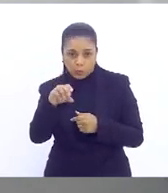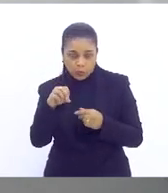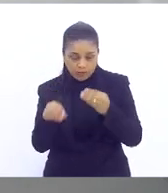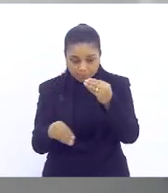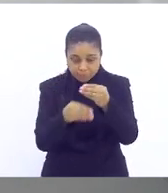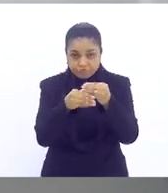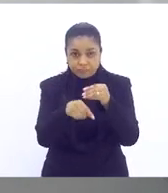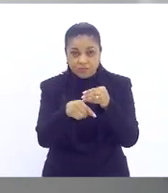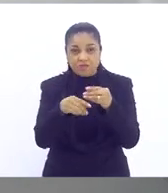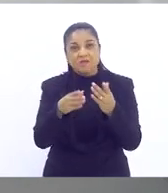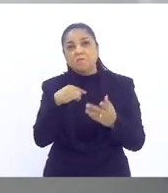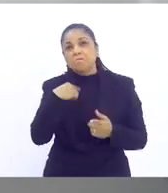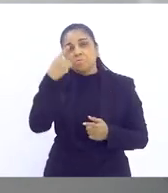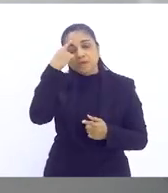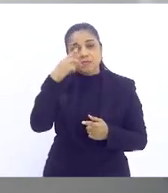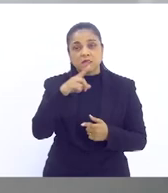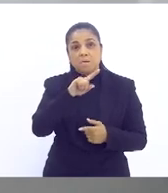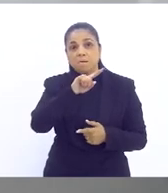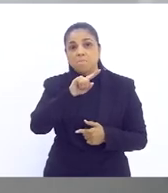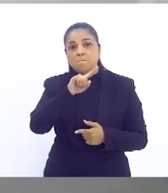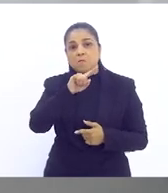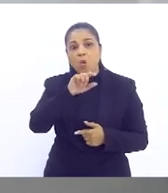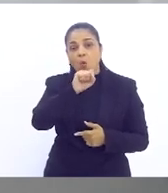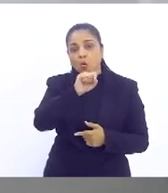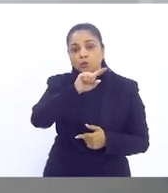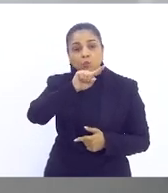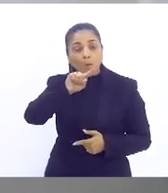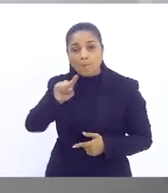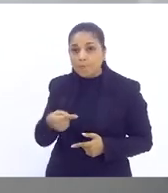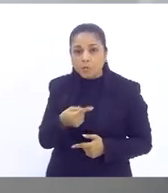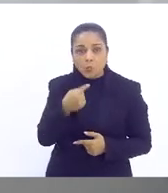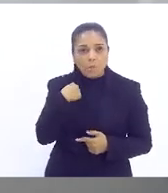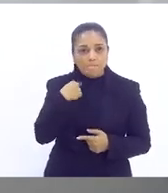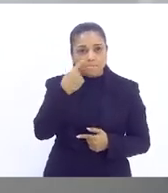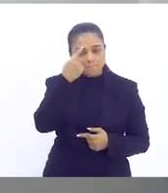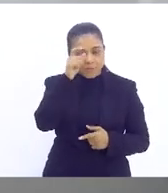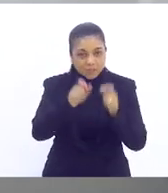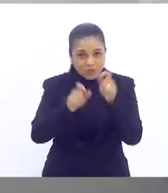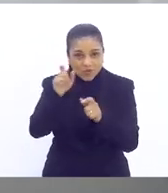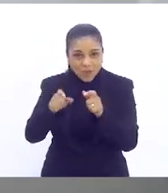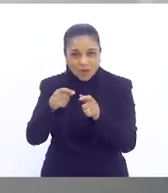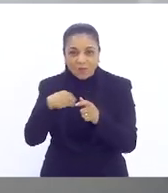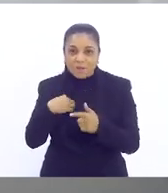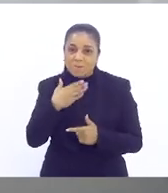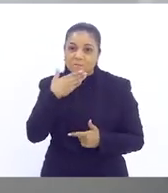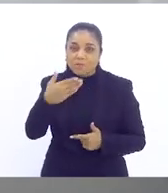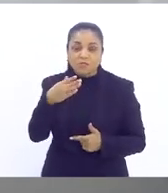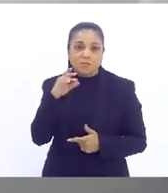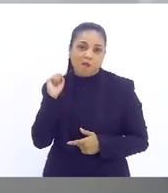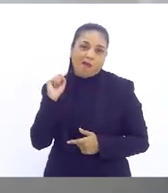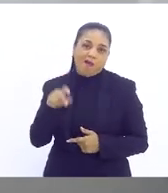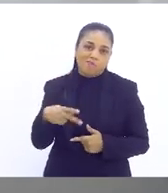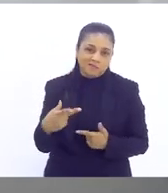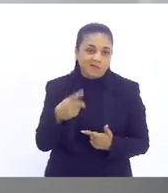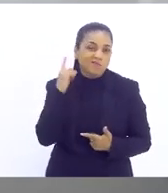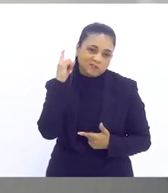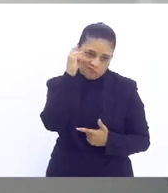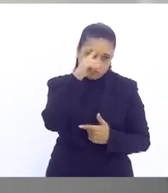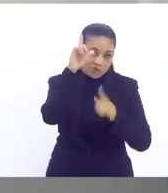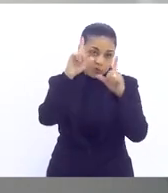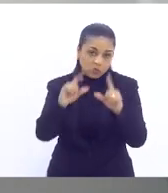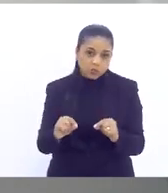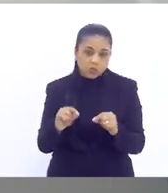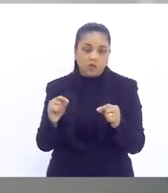tem 8 mil pessoas mil pessoas pedindo para ir embora vai ficando cada vez mais difícil então acho que essa razão